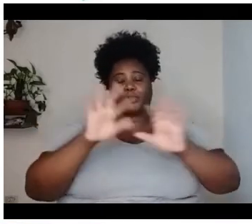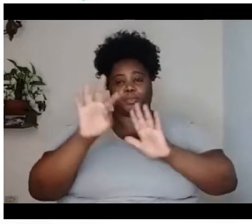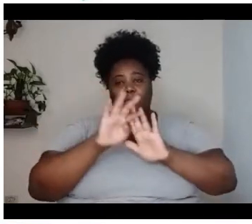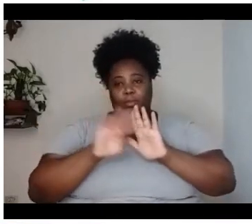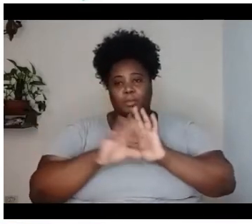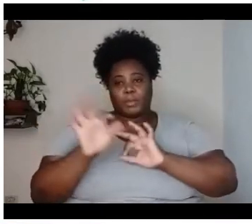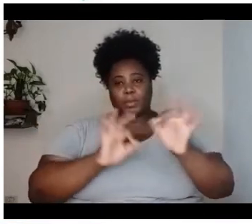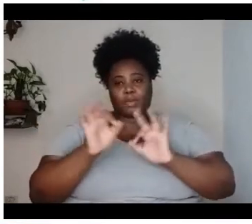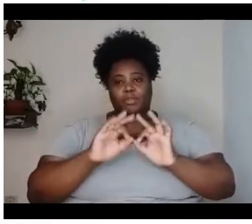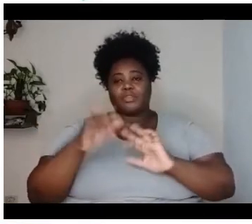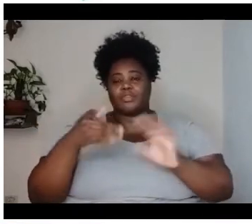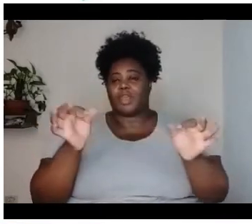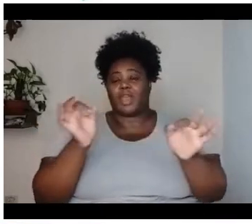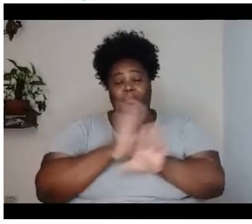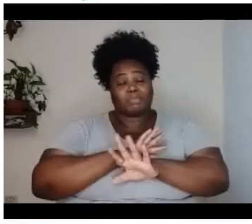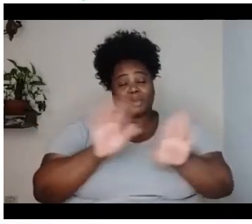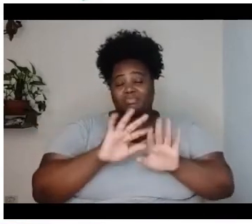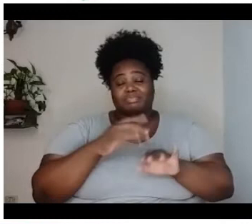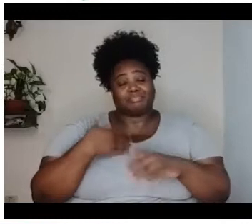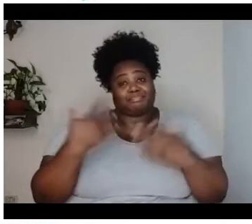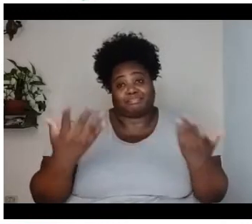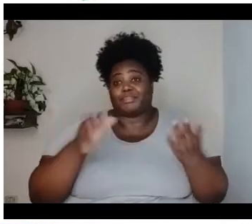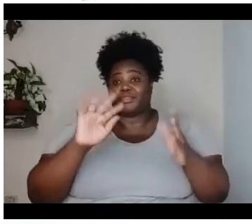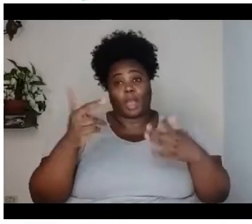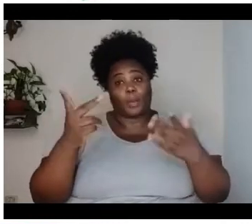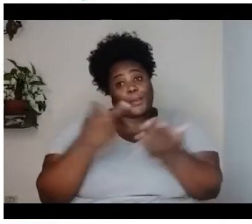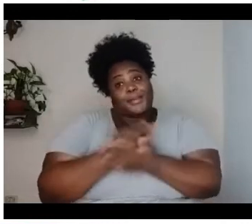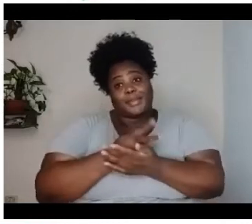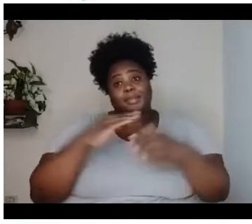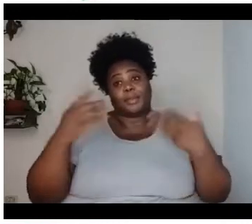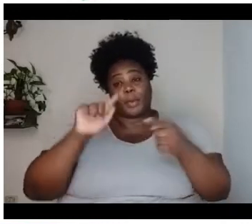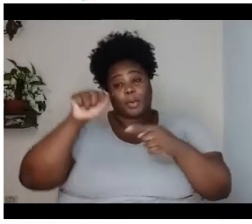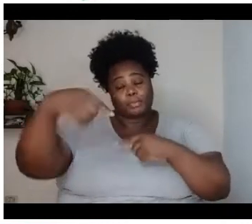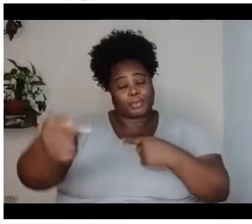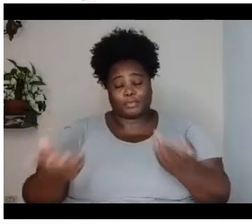já foi, não tem mais jeito, foi aquilo mesmo e bora para o próximo.